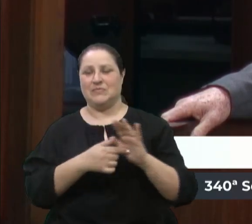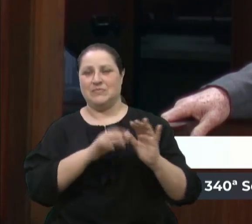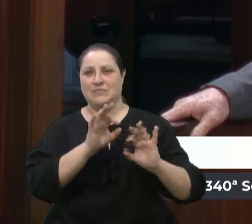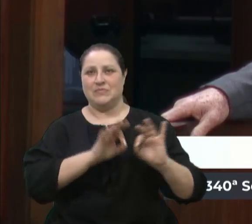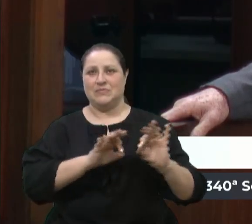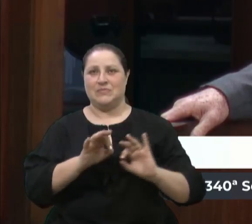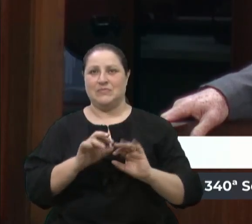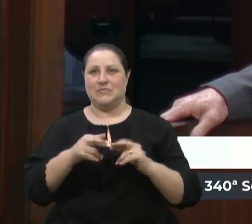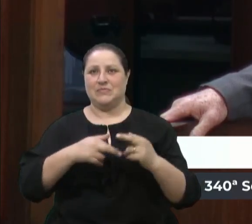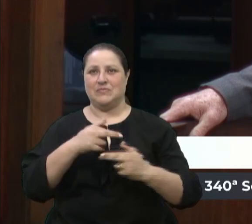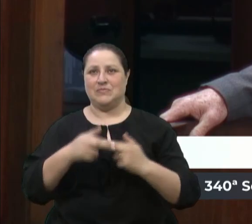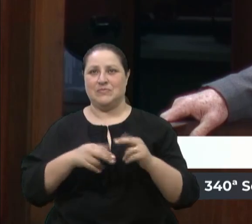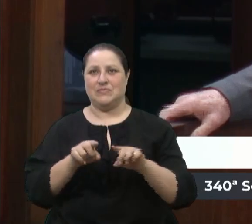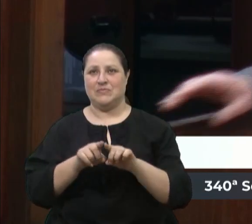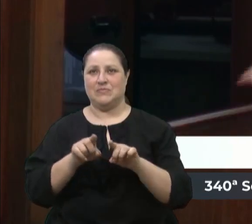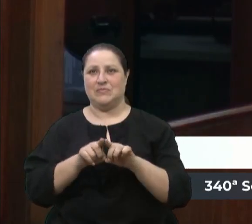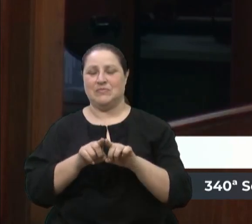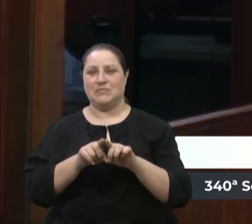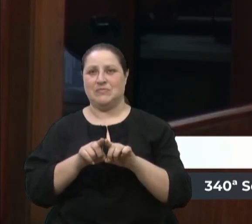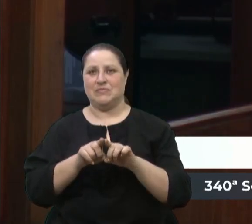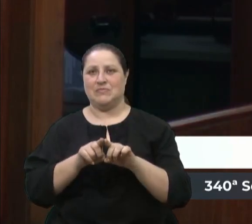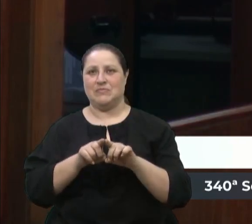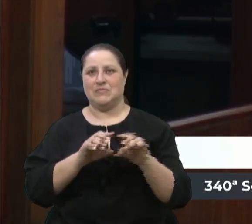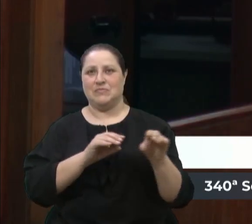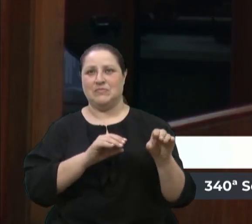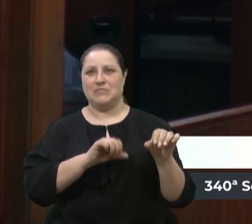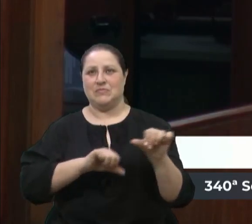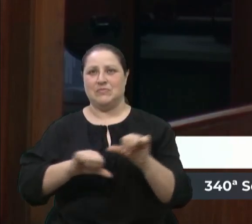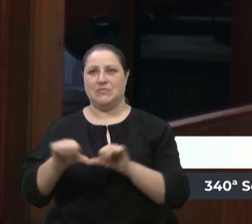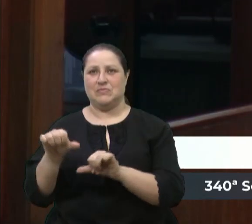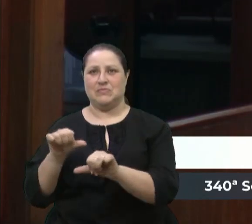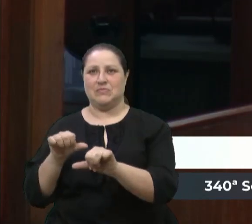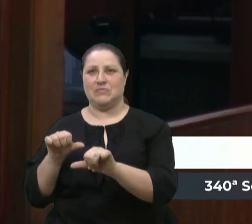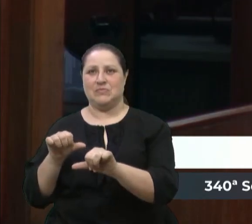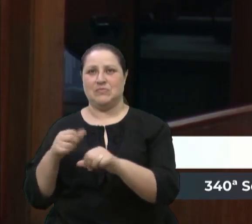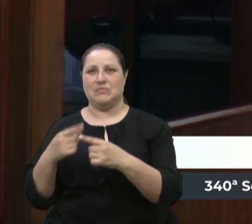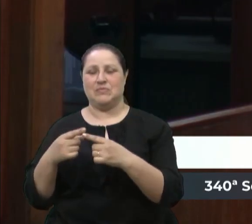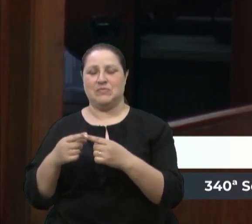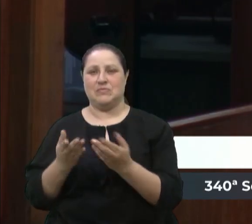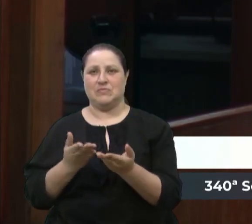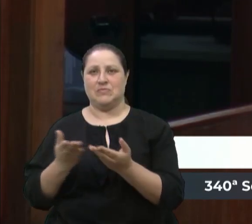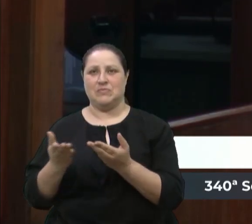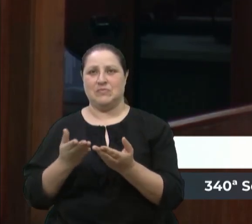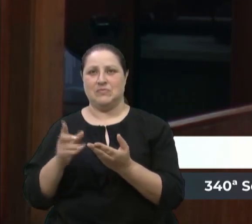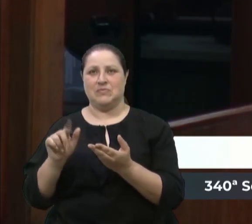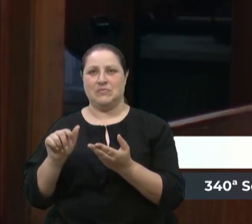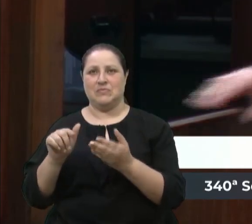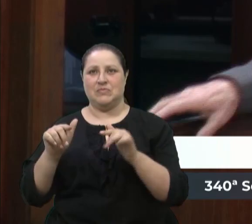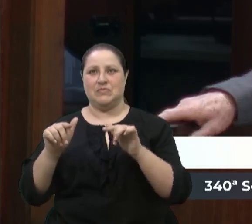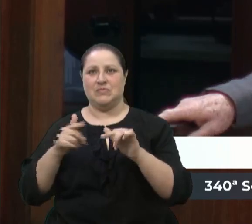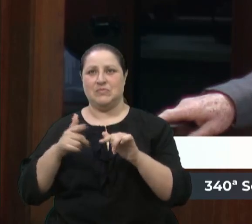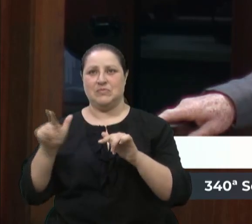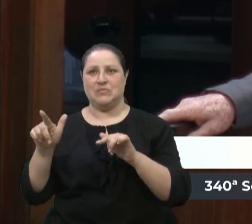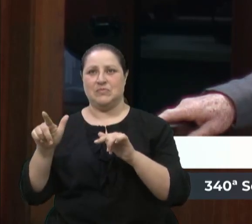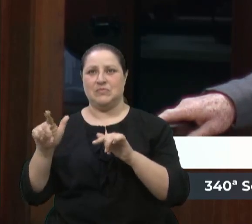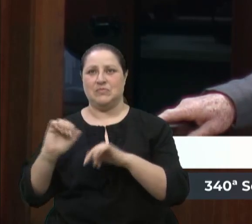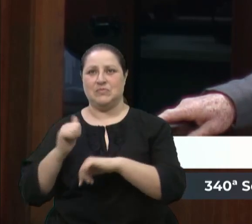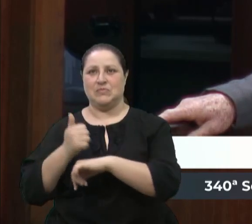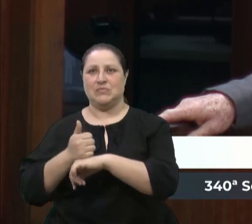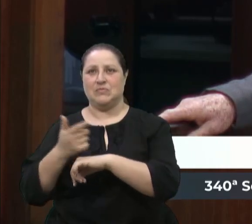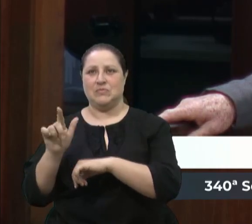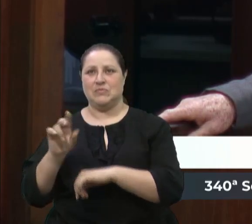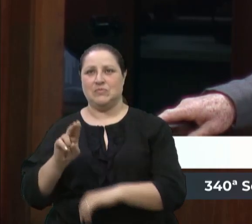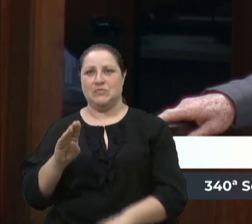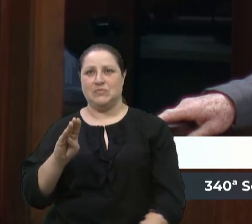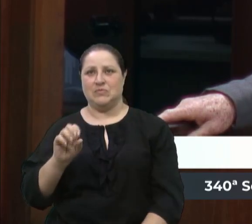o deslocamento, porque o atendimento será prestado em outra UBS.